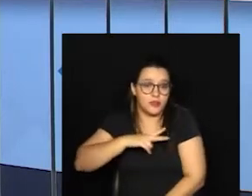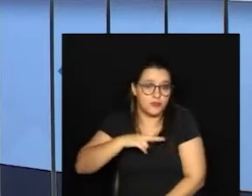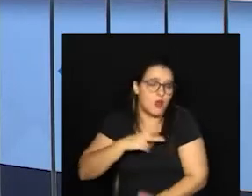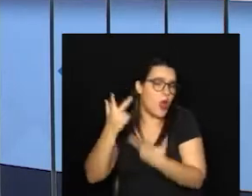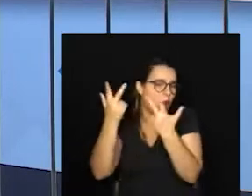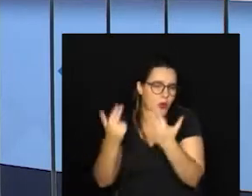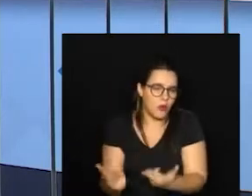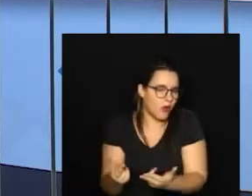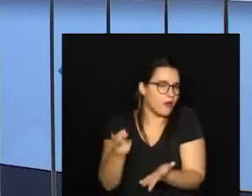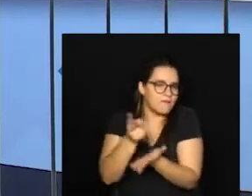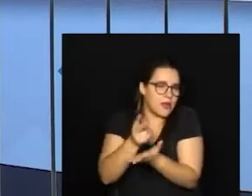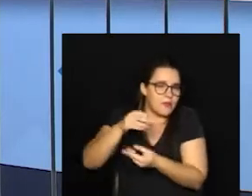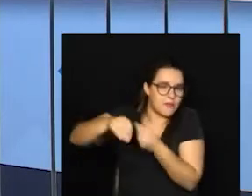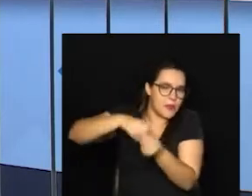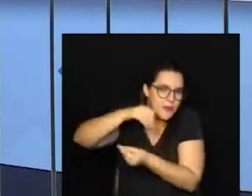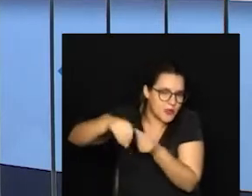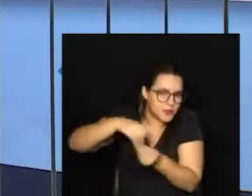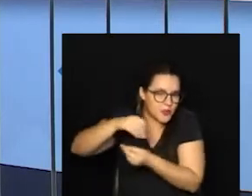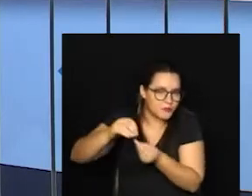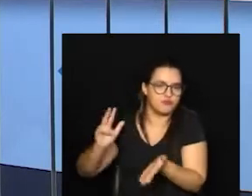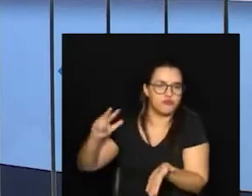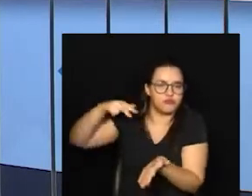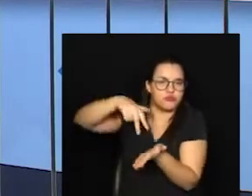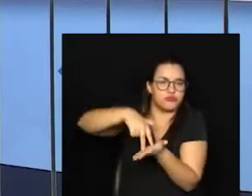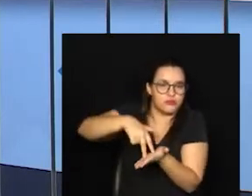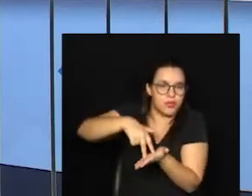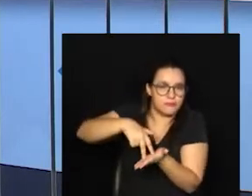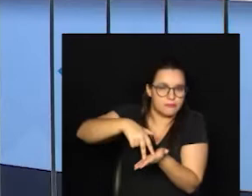fazer essa mistura entre as aulas